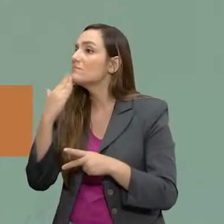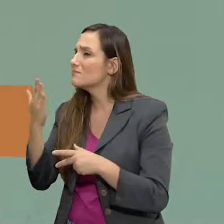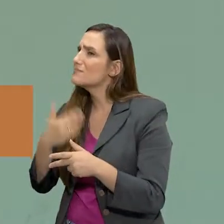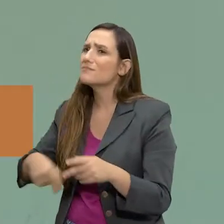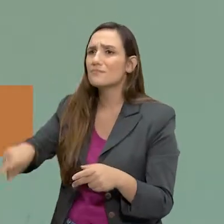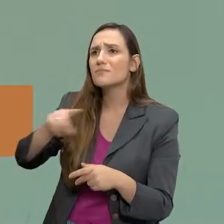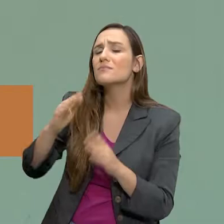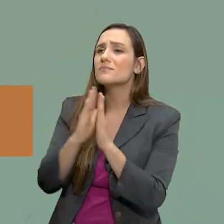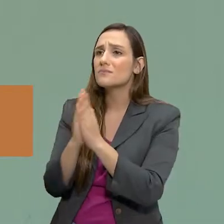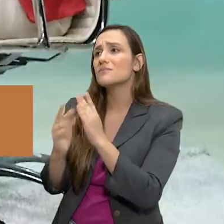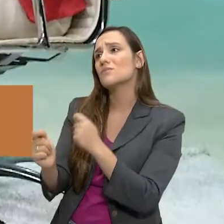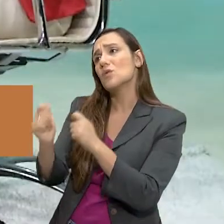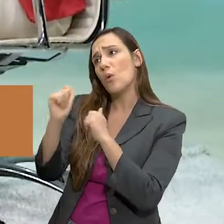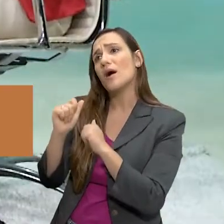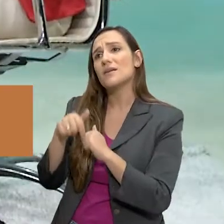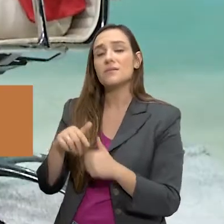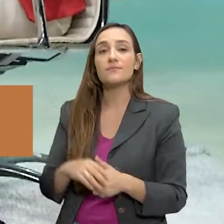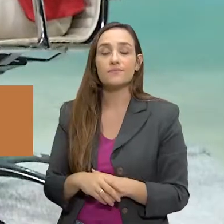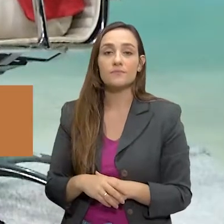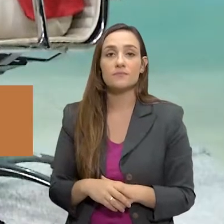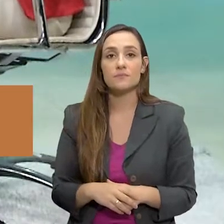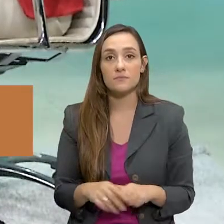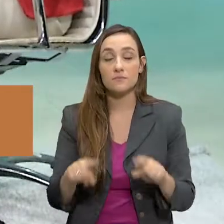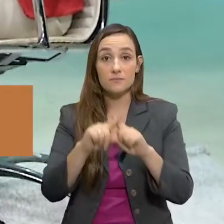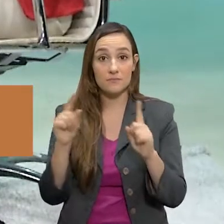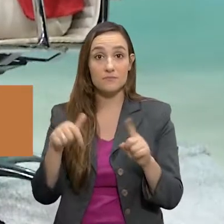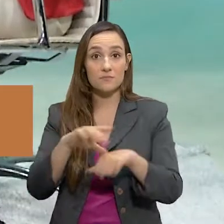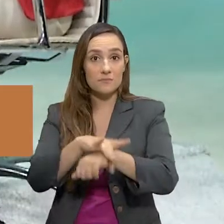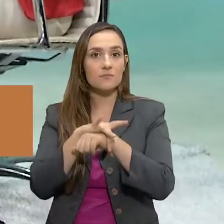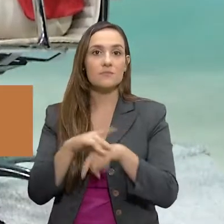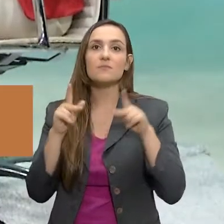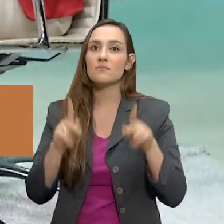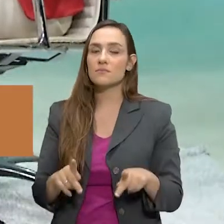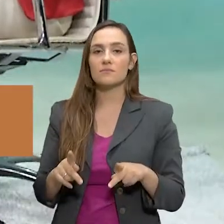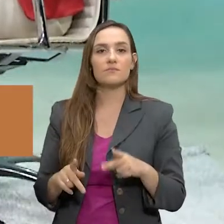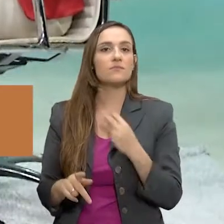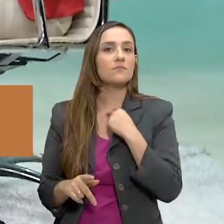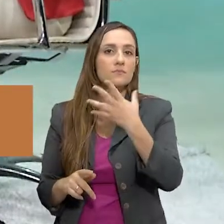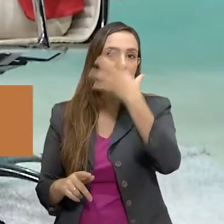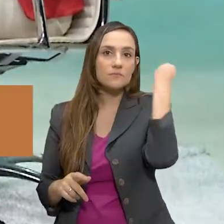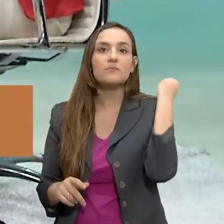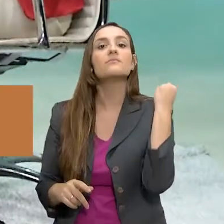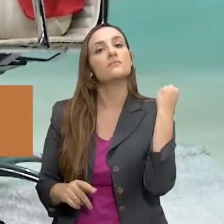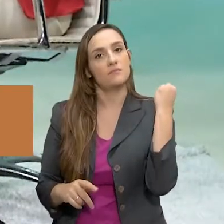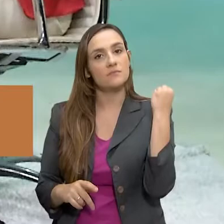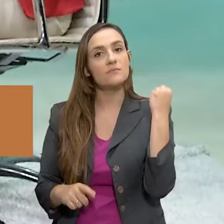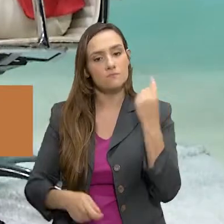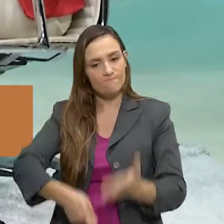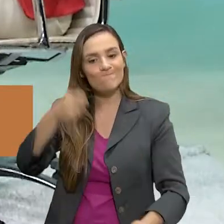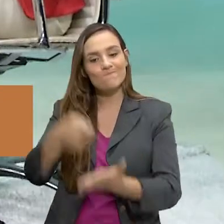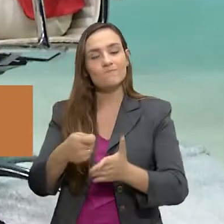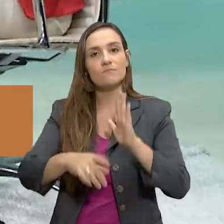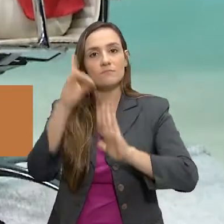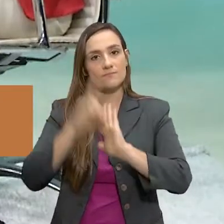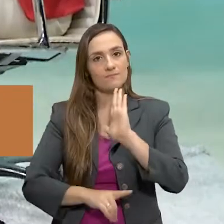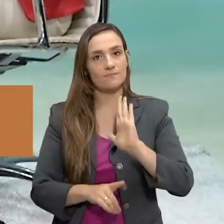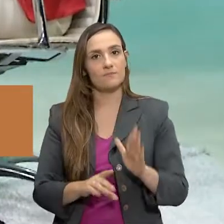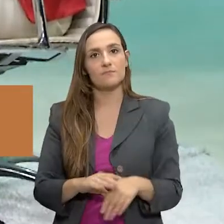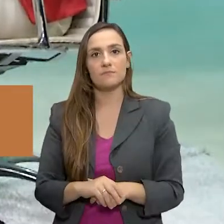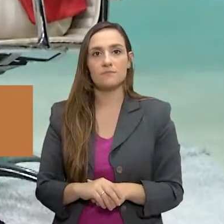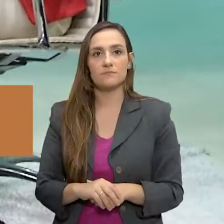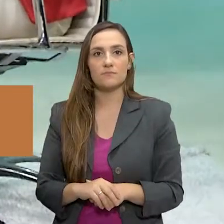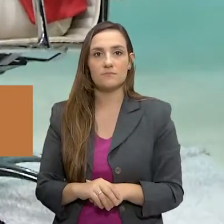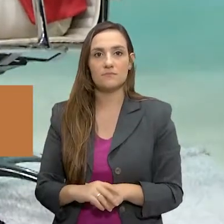naquela época, era um momento importante, mas a gente, como defensoria, não podia deixar de lado a concretização de direitos, né? Então não é